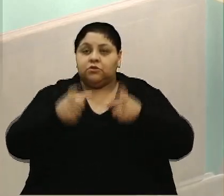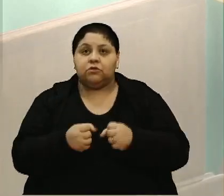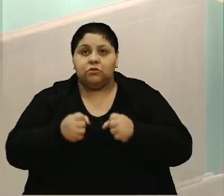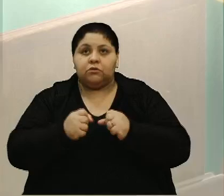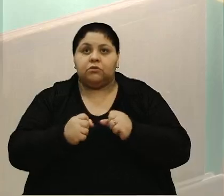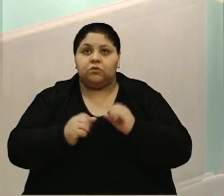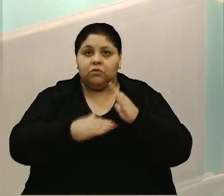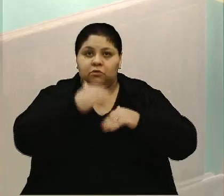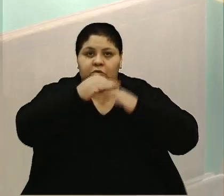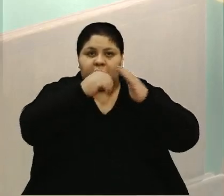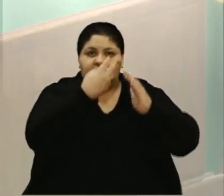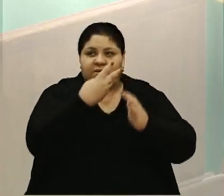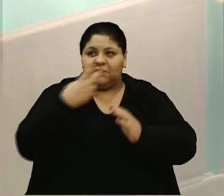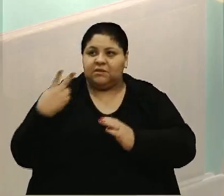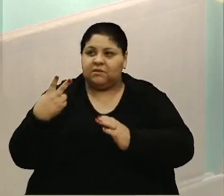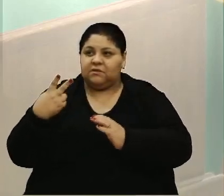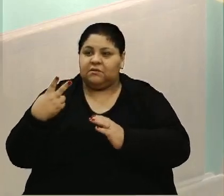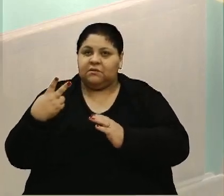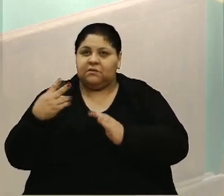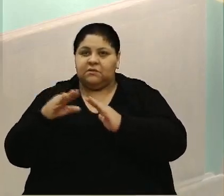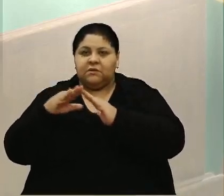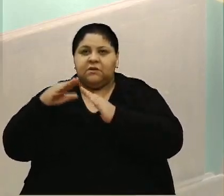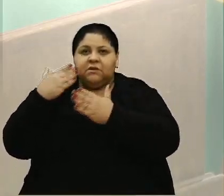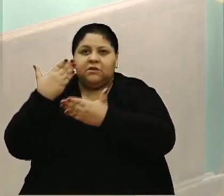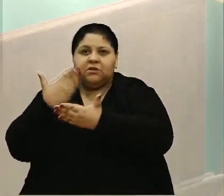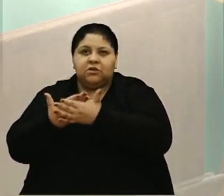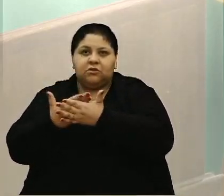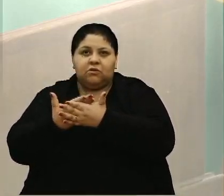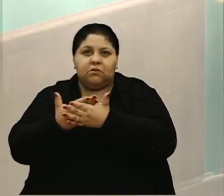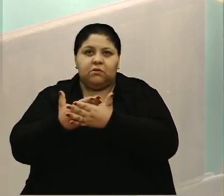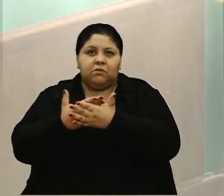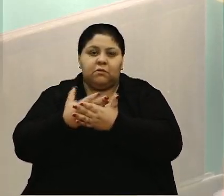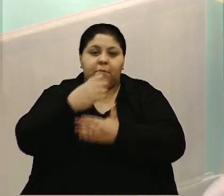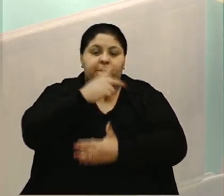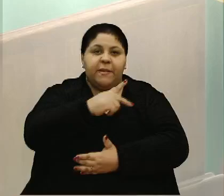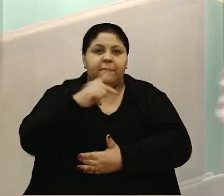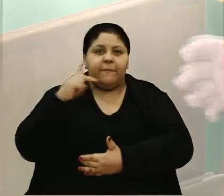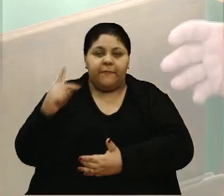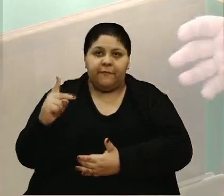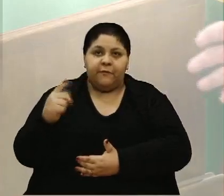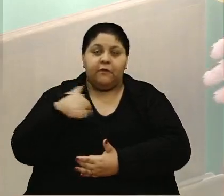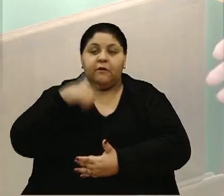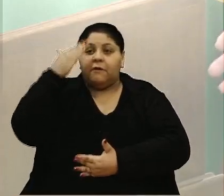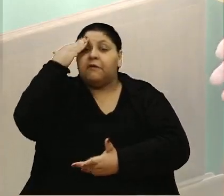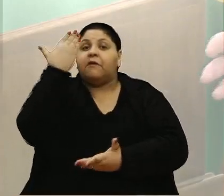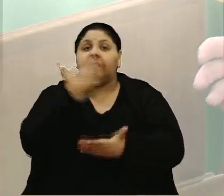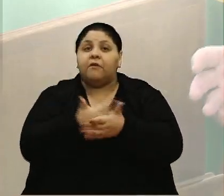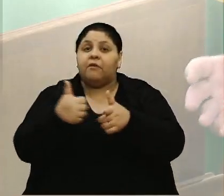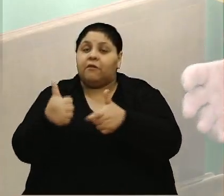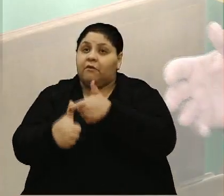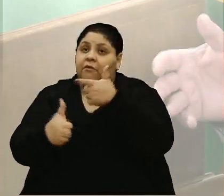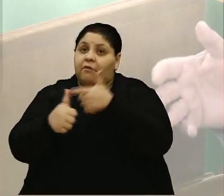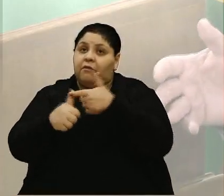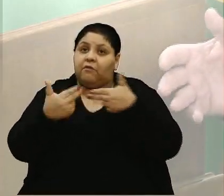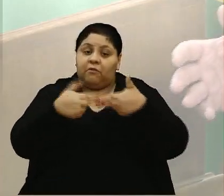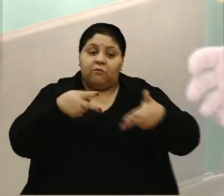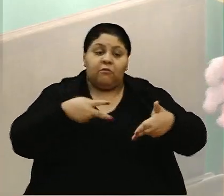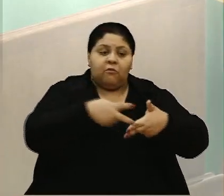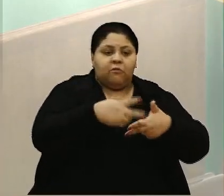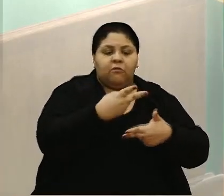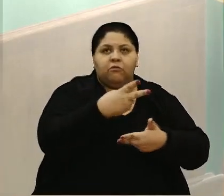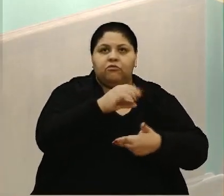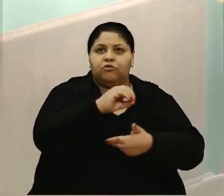construir 32 escolas da forma de PPP... Eu acredito que a primeira nós vamos inaugurar em